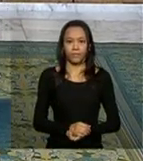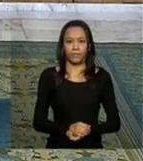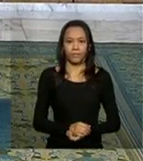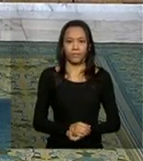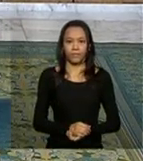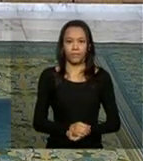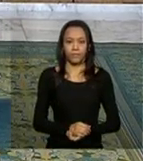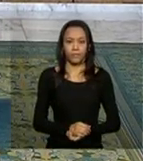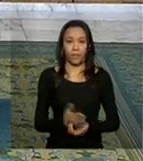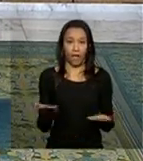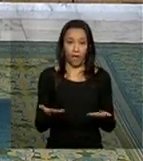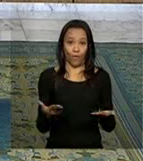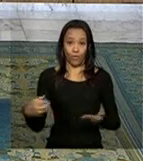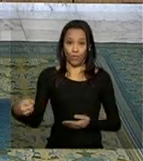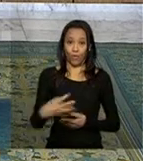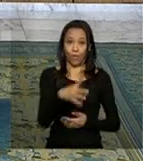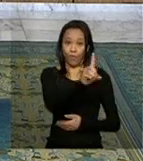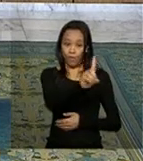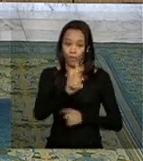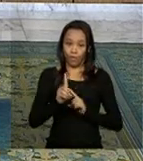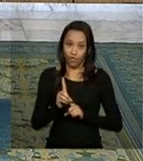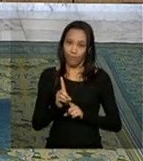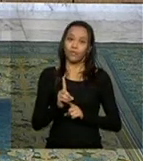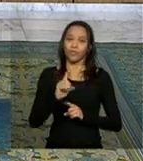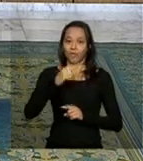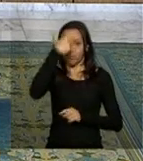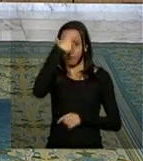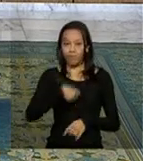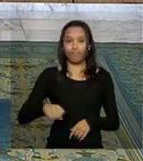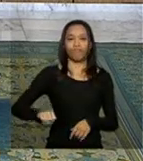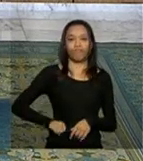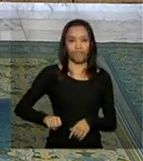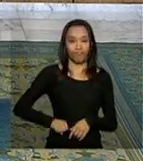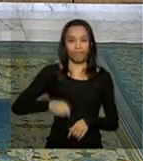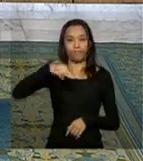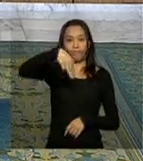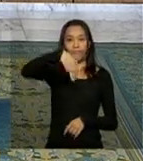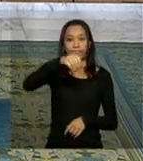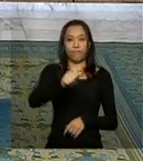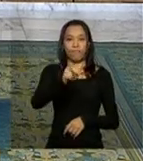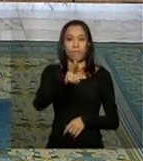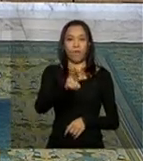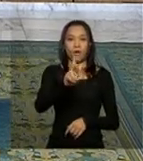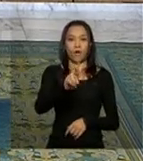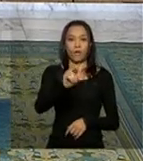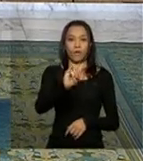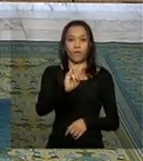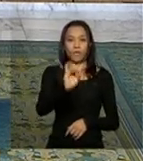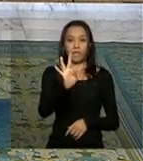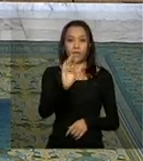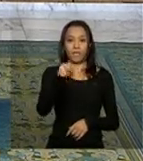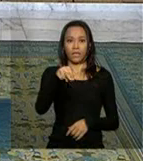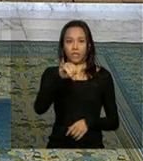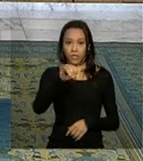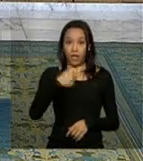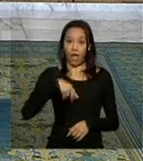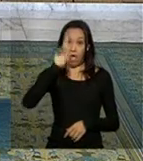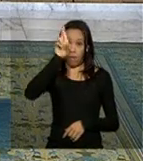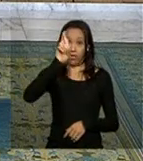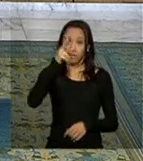Então, agora o novo embaixador da Mauritânia, que passa a atuar, a representar a Mauritânia aqui no Brasil,